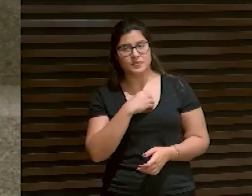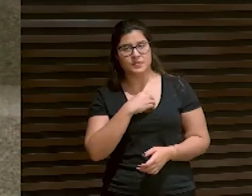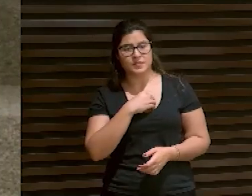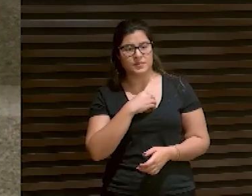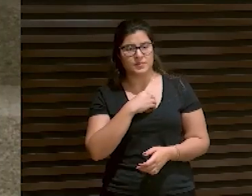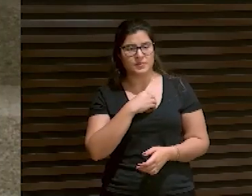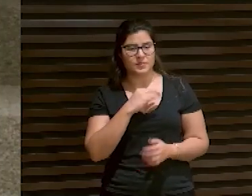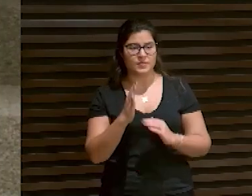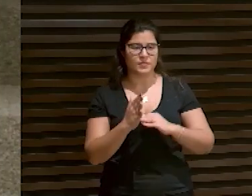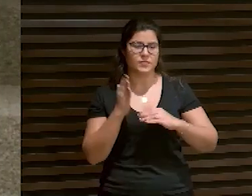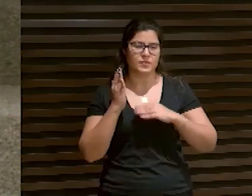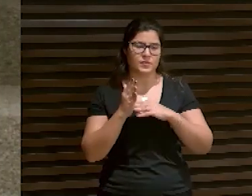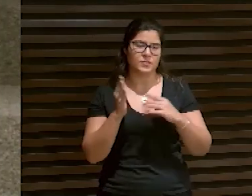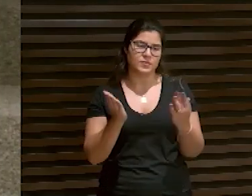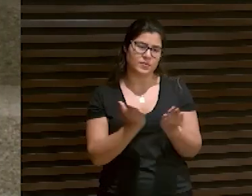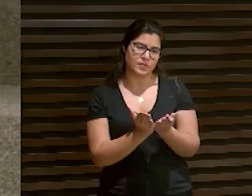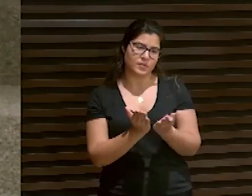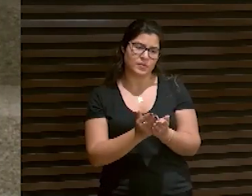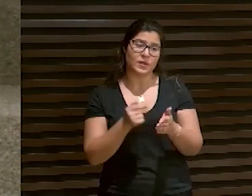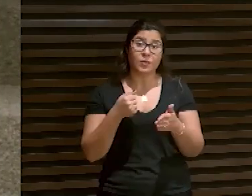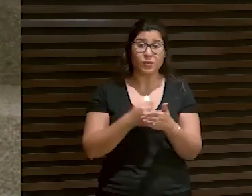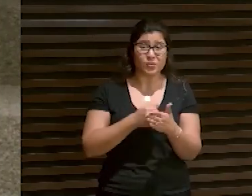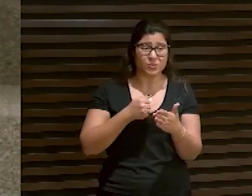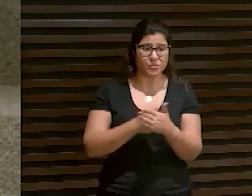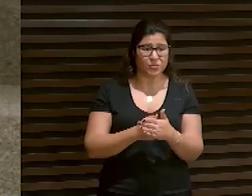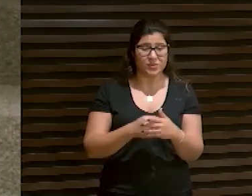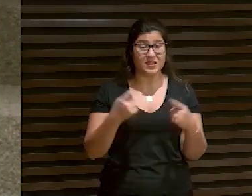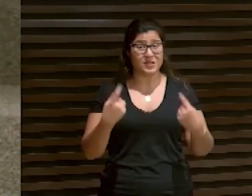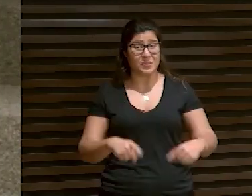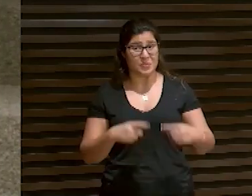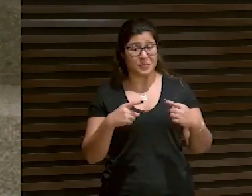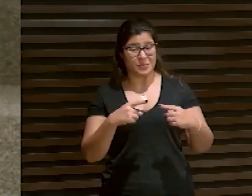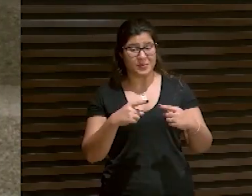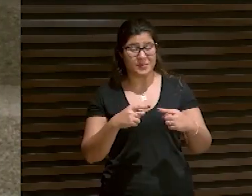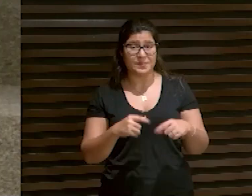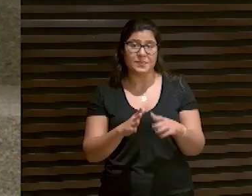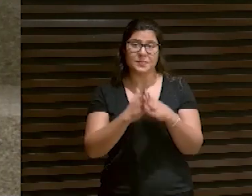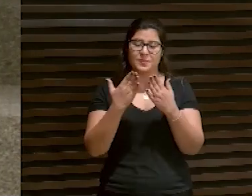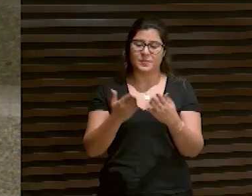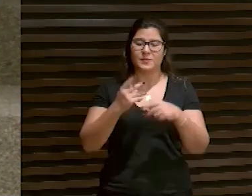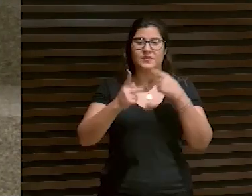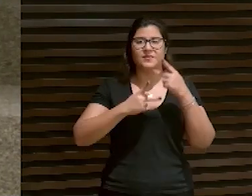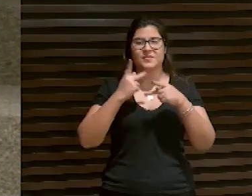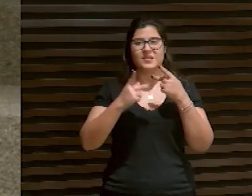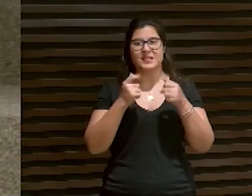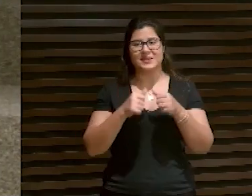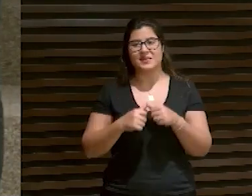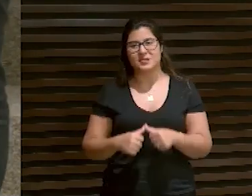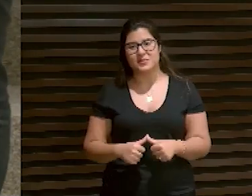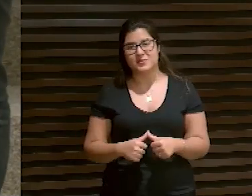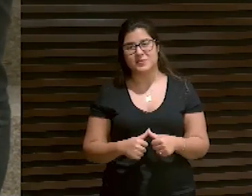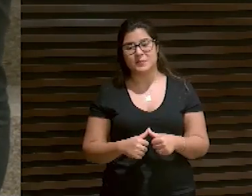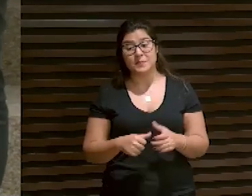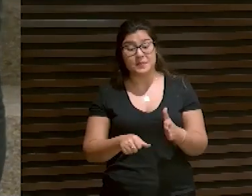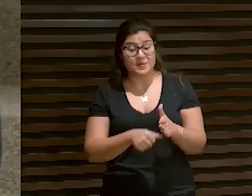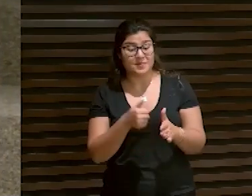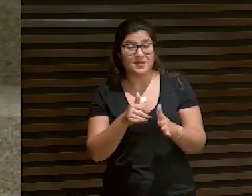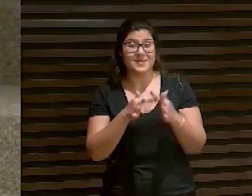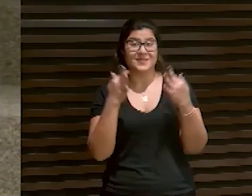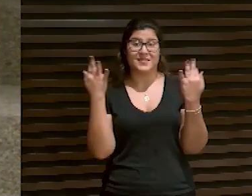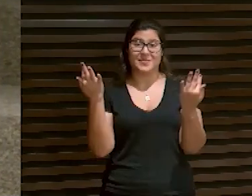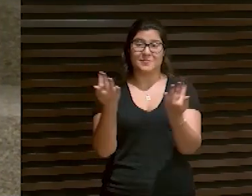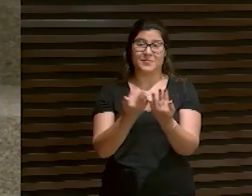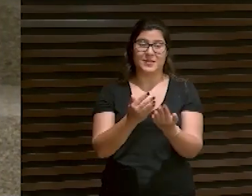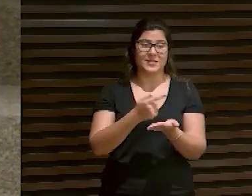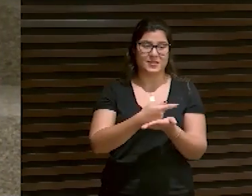na face dessa terra. A Bíblia fala isso. Na primeira história da primeira família, lá em